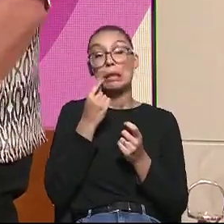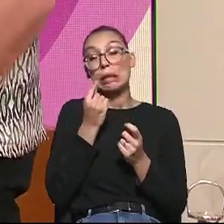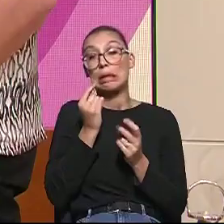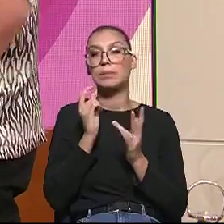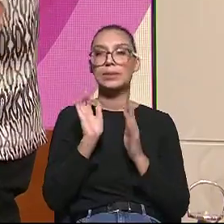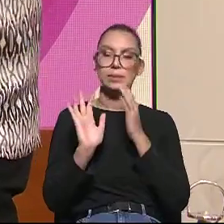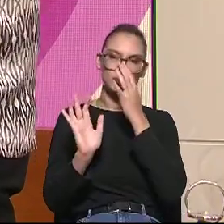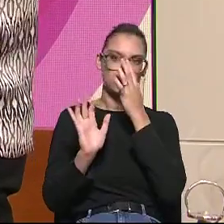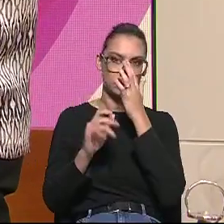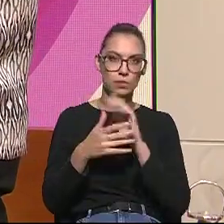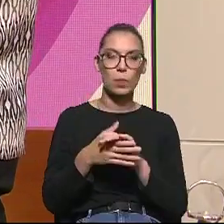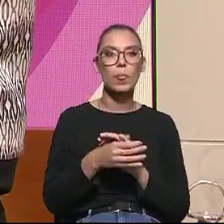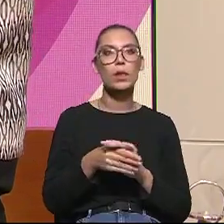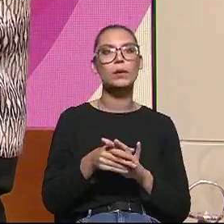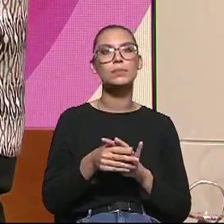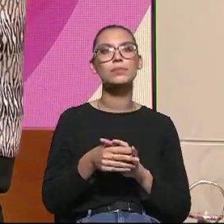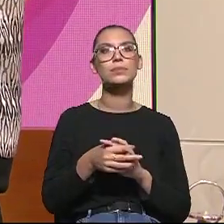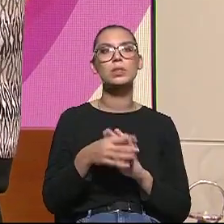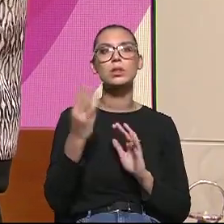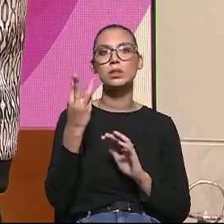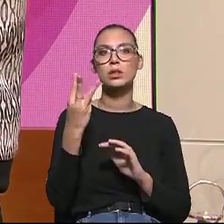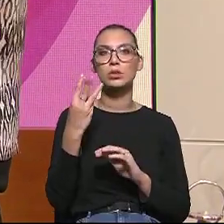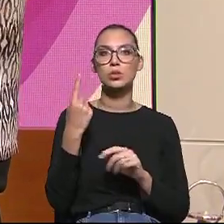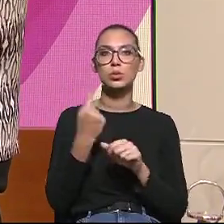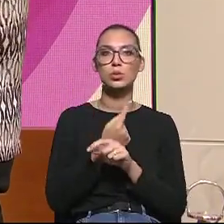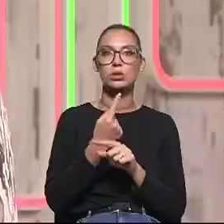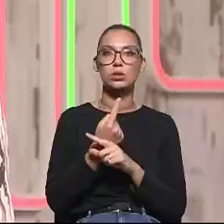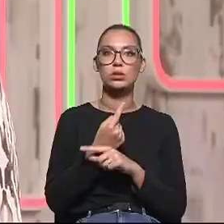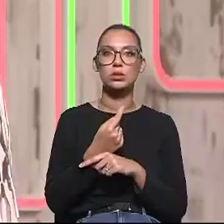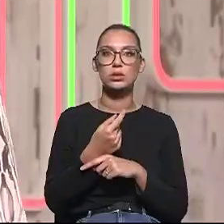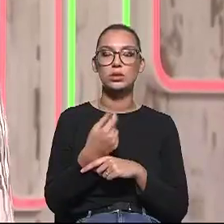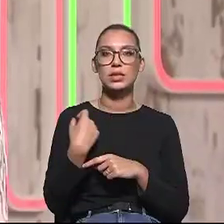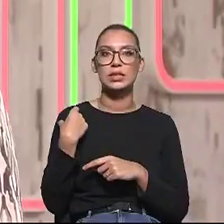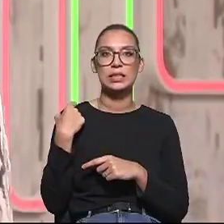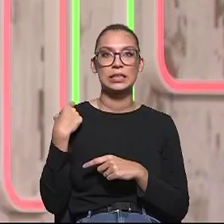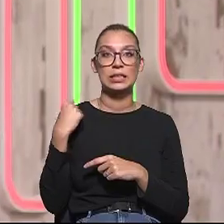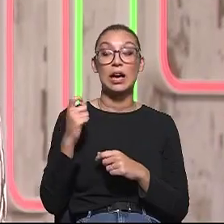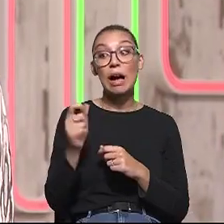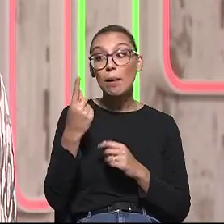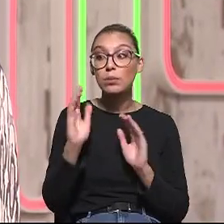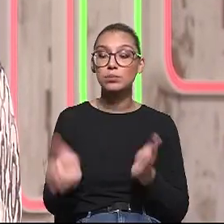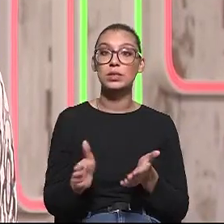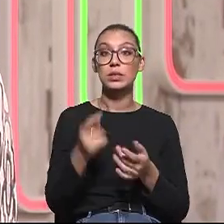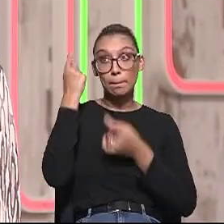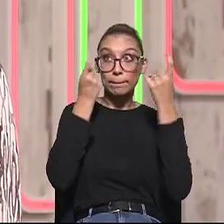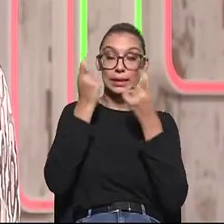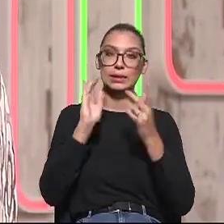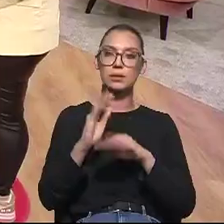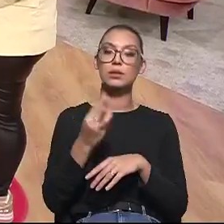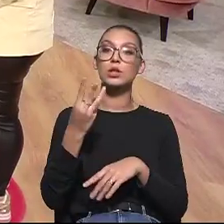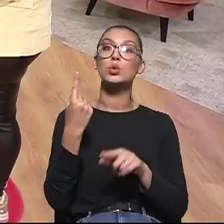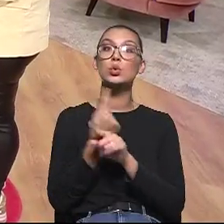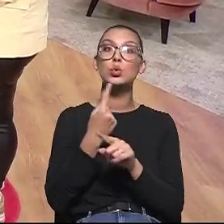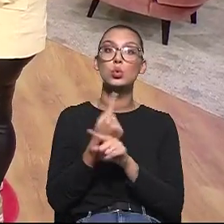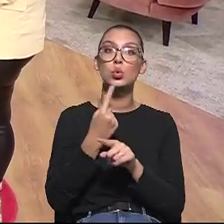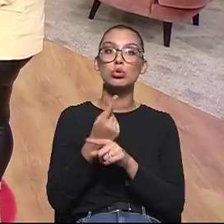também. Certo. Agora, 3 coisas que... Estou muito lento. Não, agora tem que ser rápido, mas também tens de pensar antes. 3 coisas